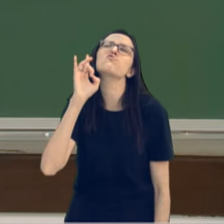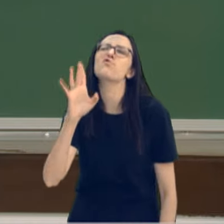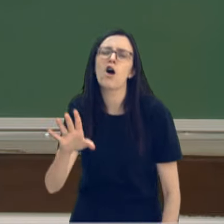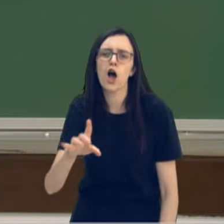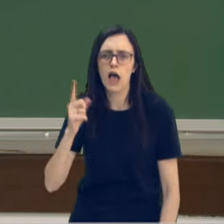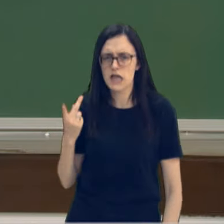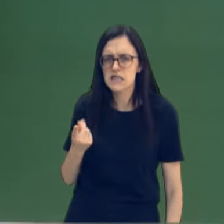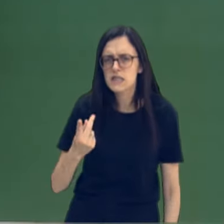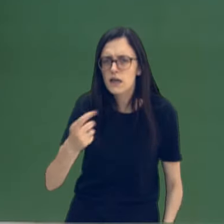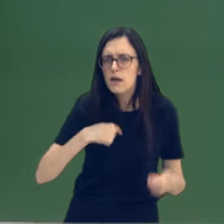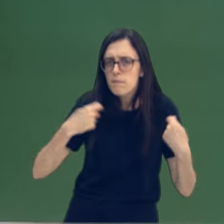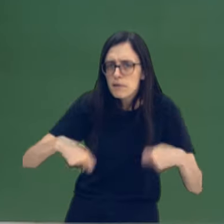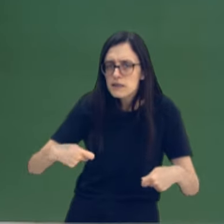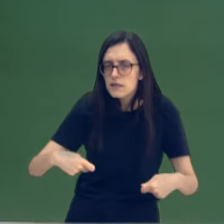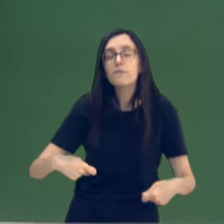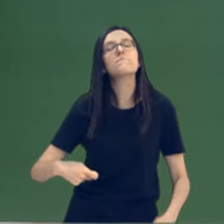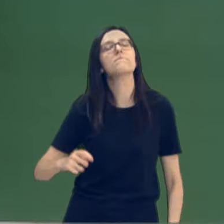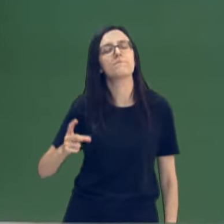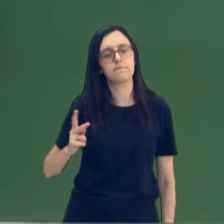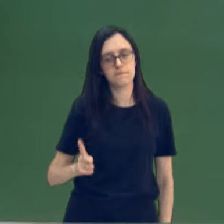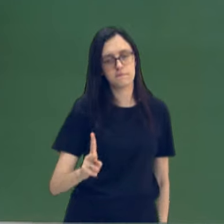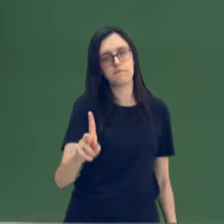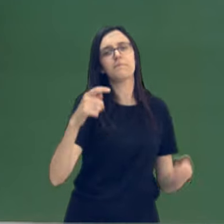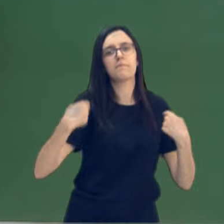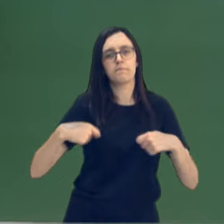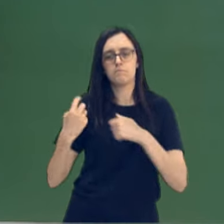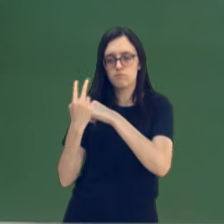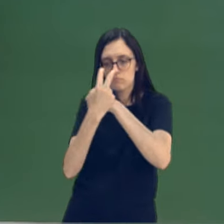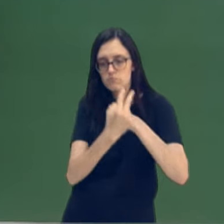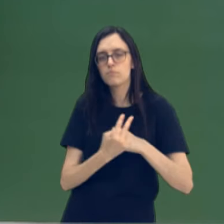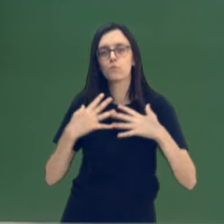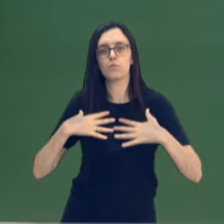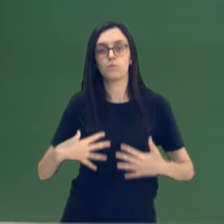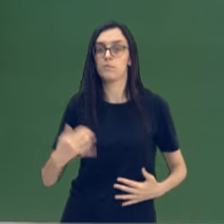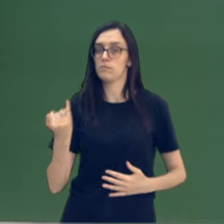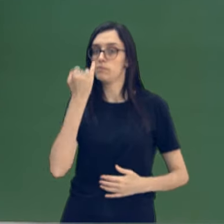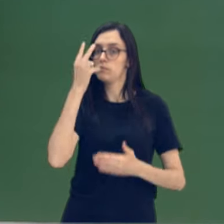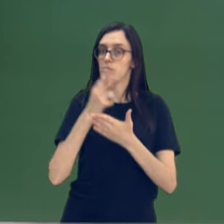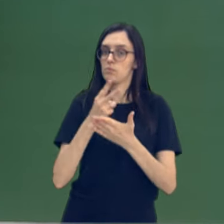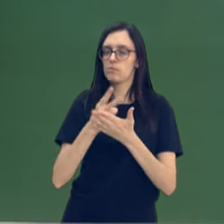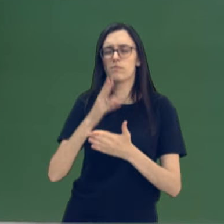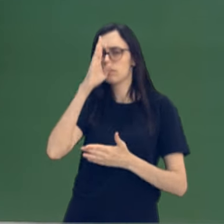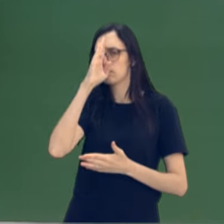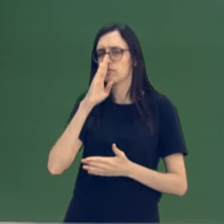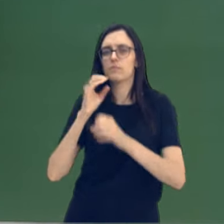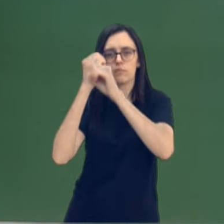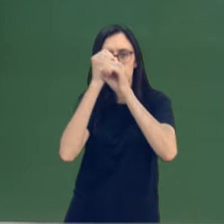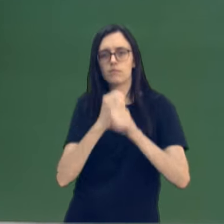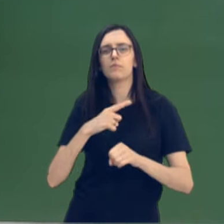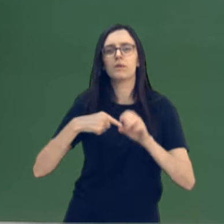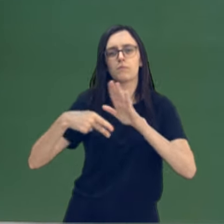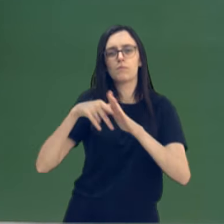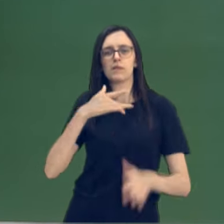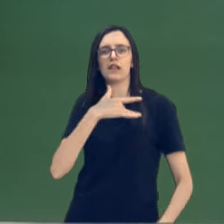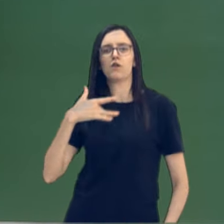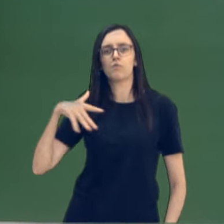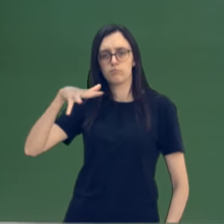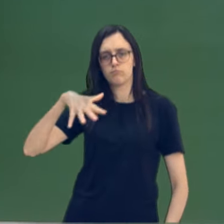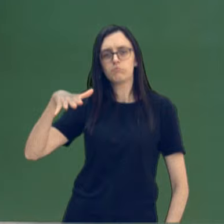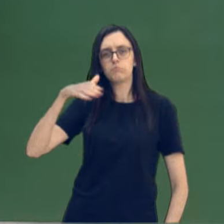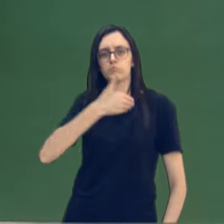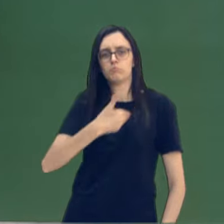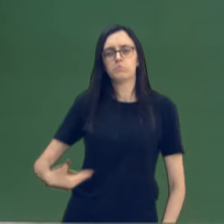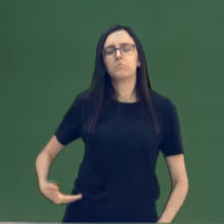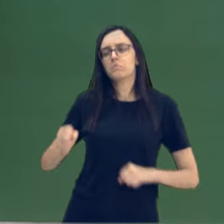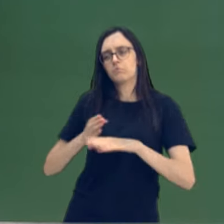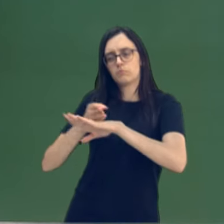para sempre eu tenho que fazer o exame? Para sempre. É um cuidado com o seu corpo. O exame é gratuito, tem nas unidades de saúde, é muito importante.